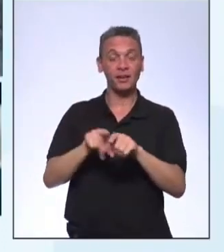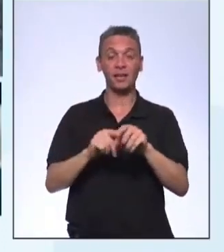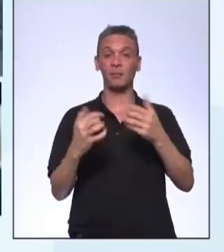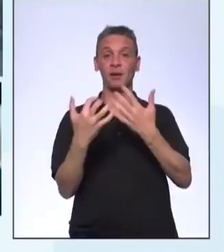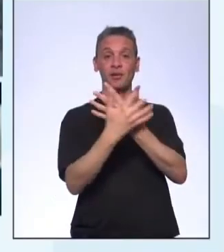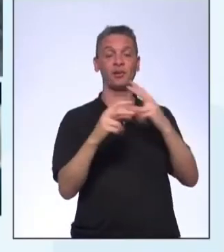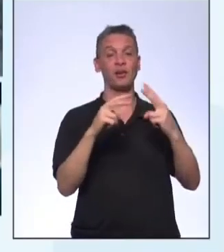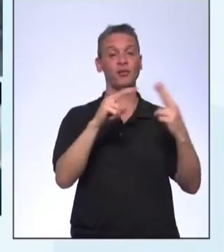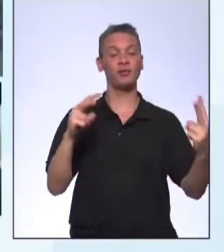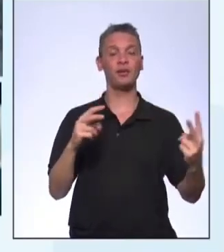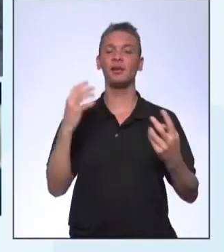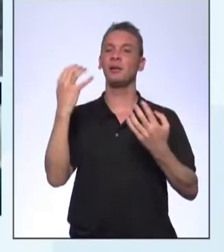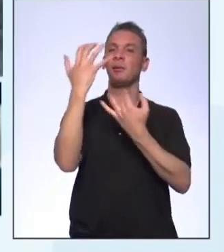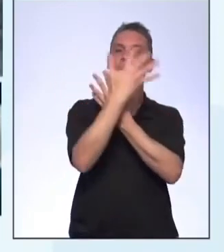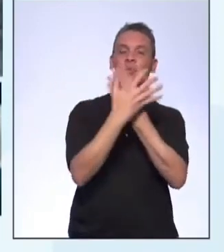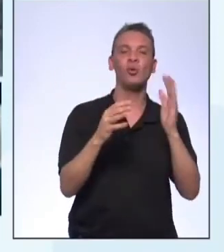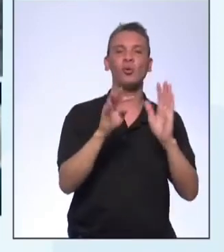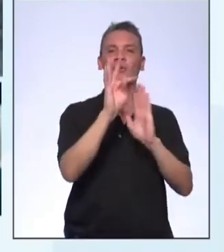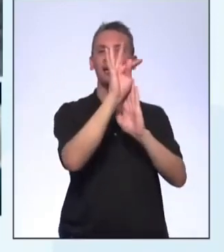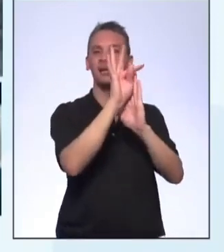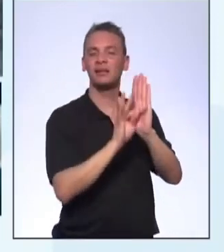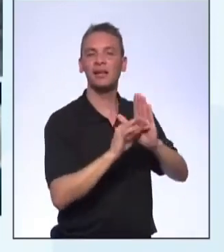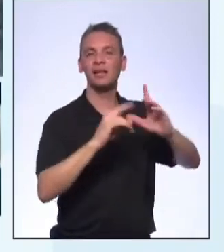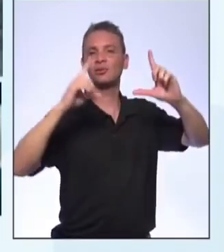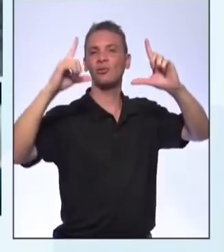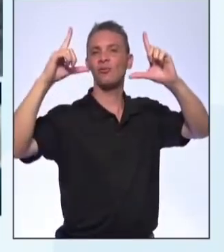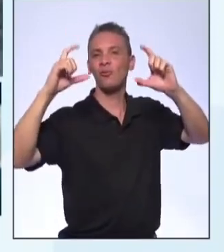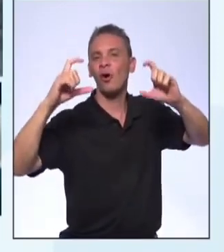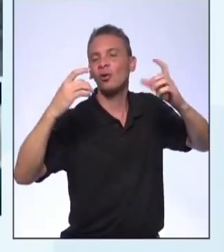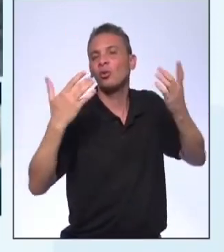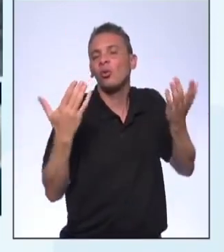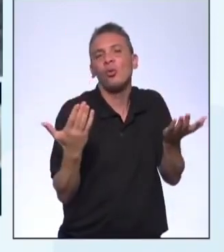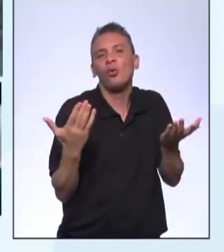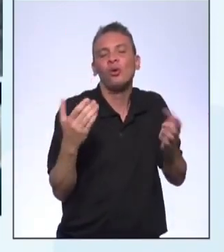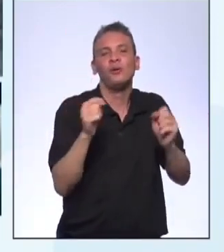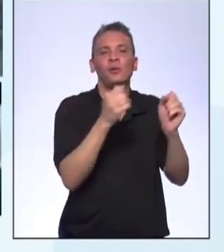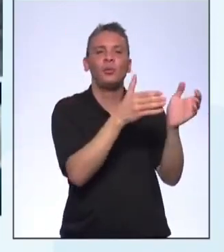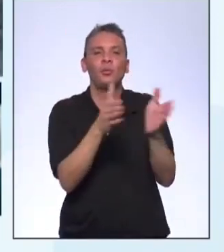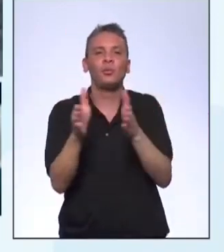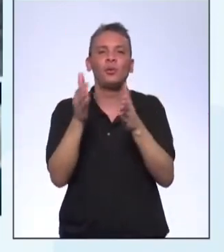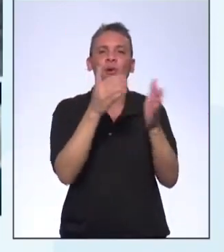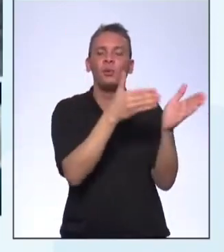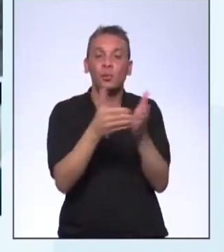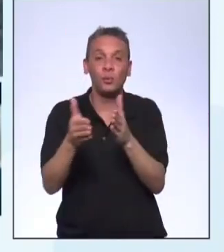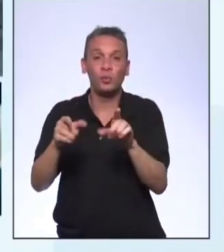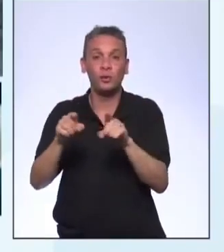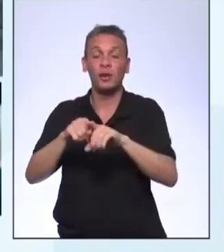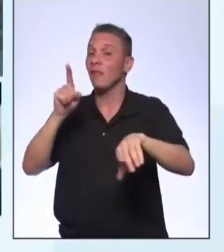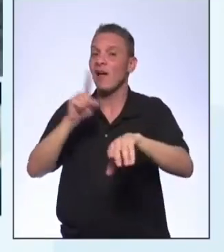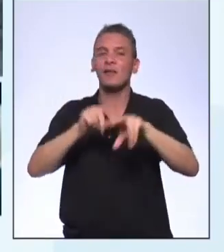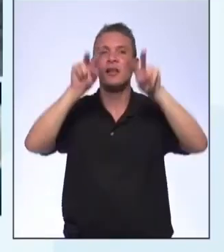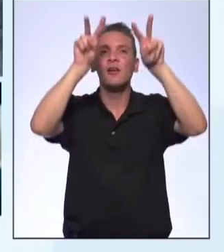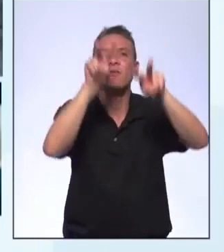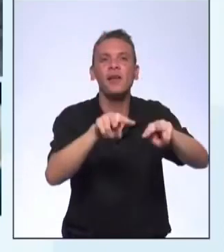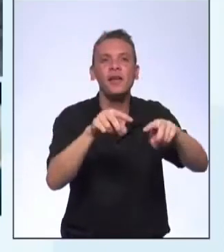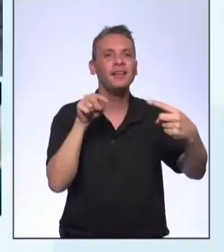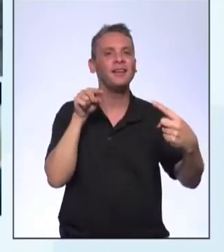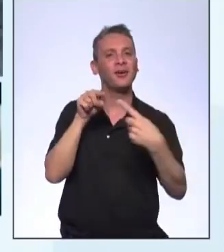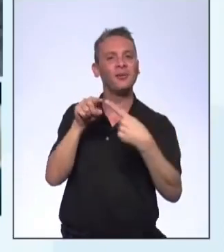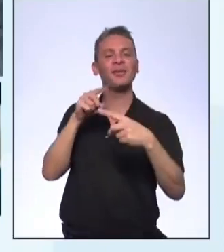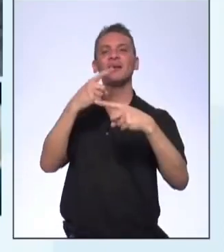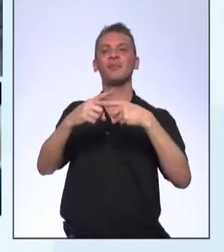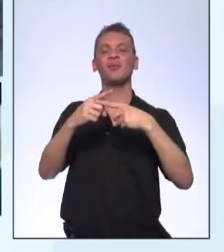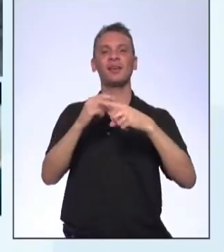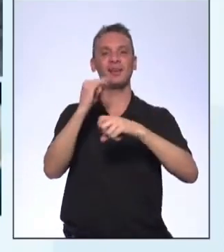como música, textos, fotografias, vídeos, tudo simultaneamente. É uma linguagem multimodal